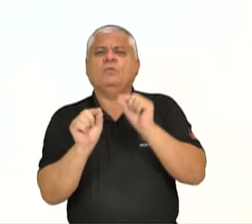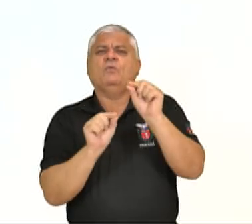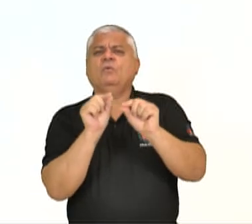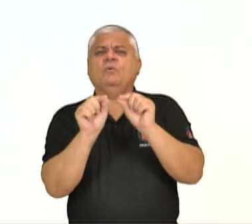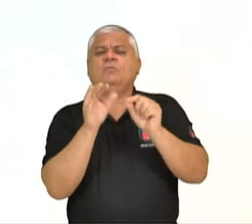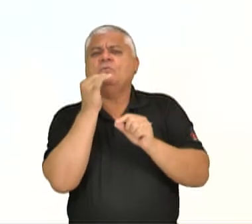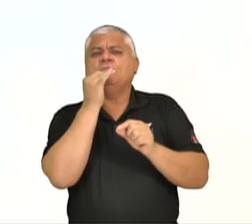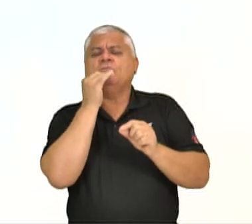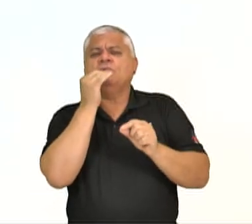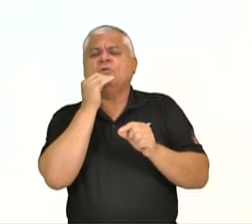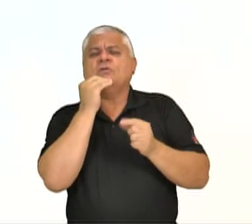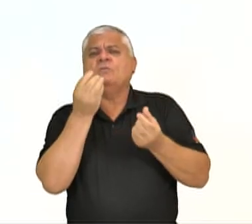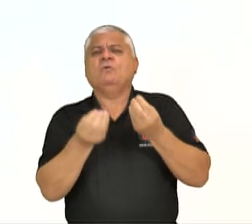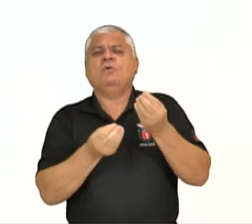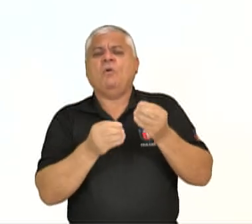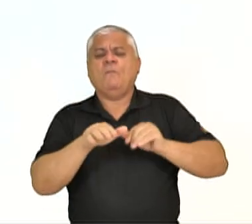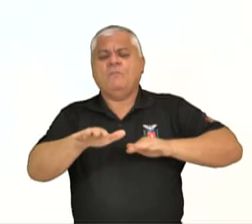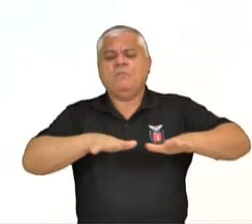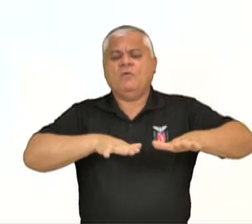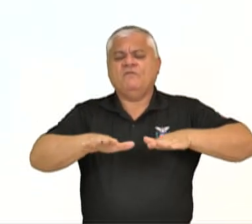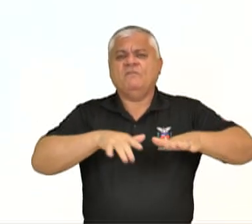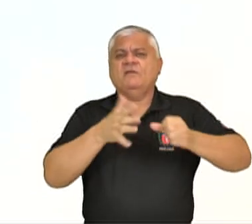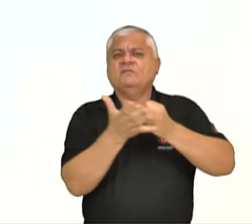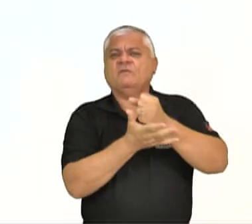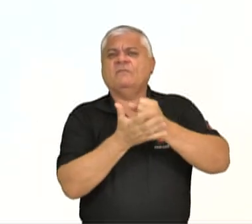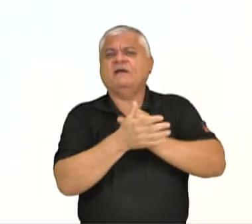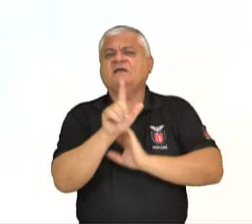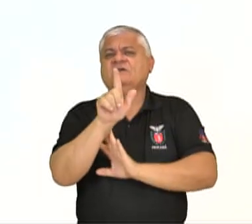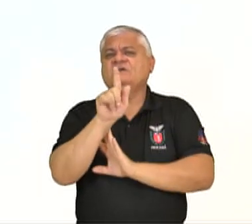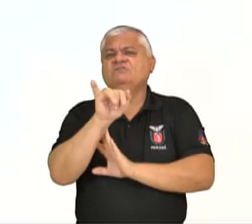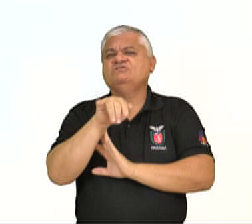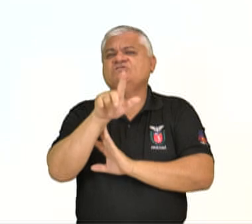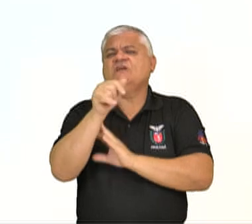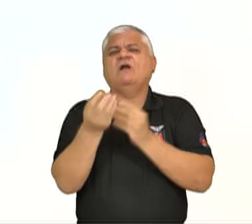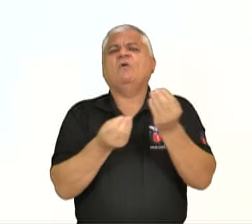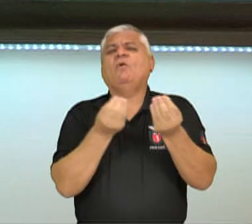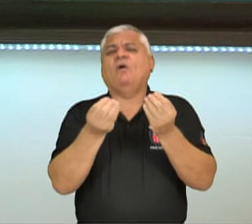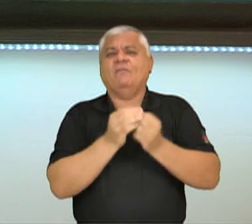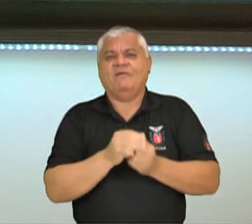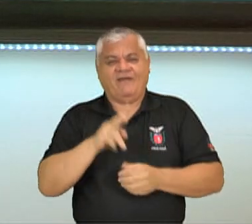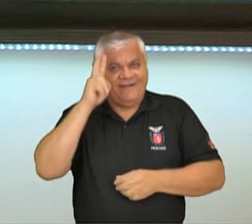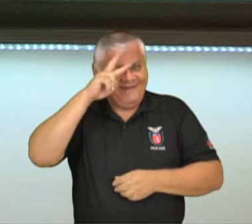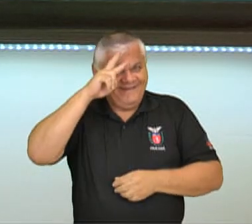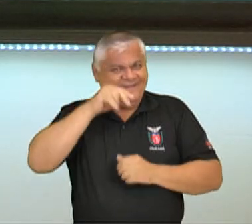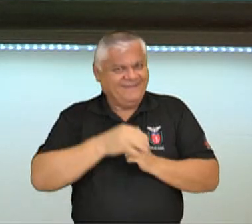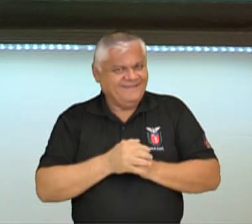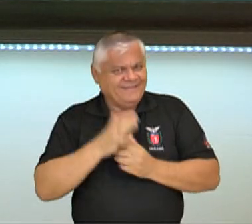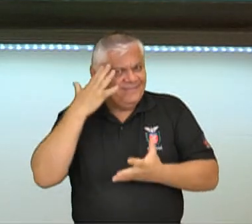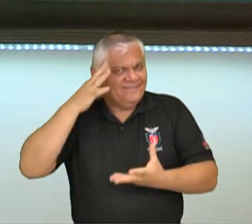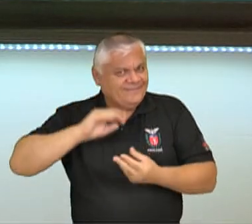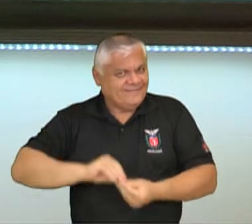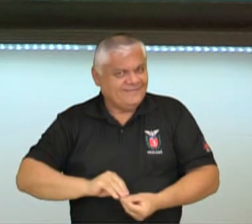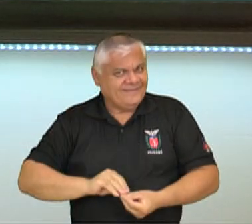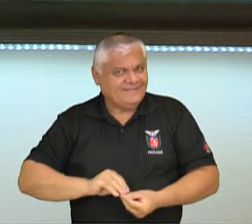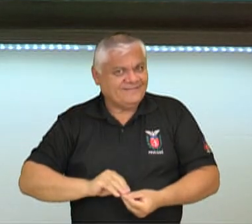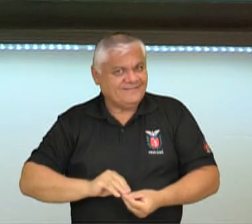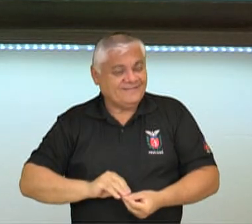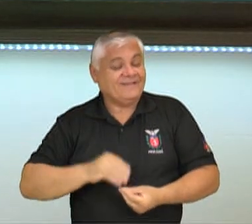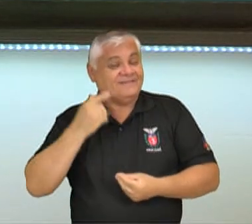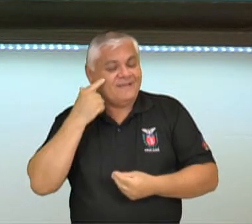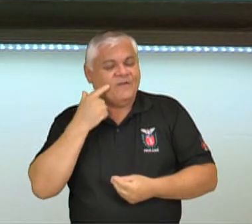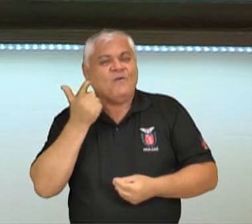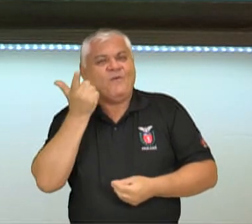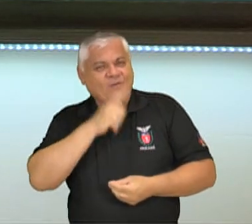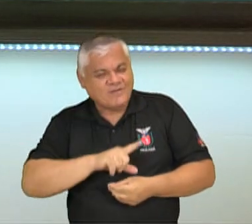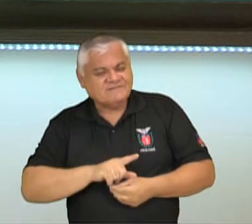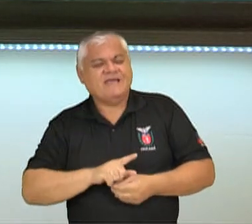é formado o movimento da ginga na capoeira? Vamos ver se vocês entenderam o que eu expliquei e se você